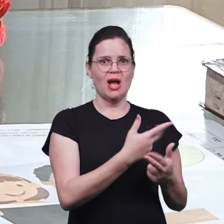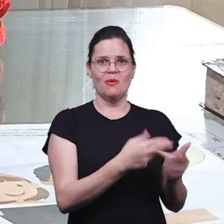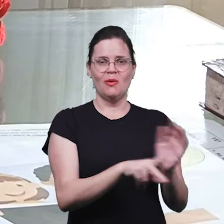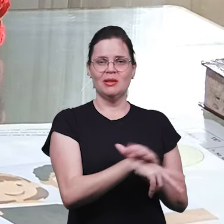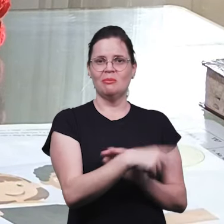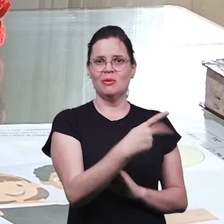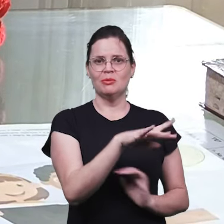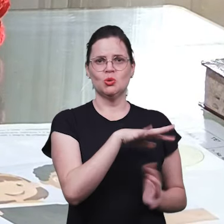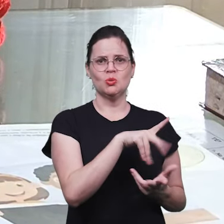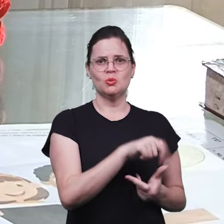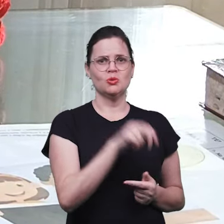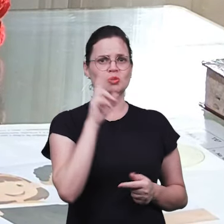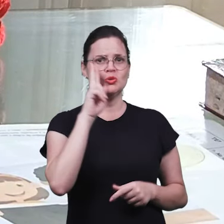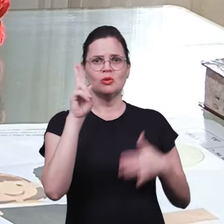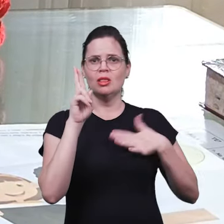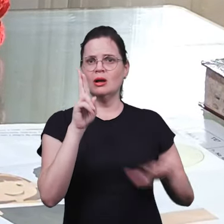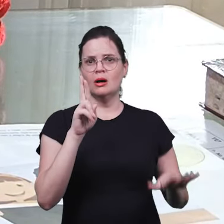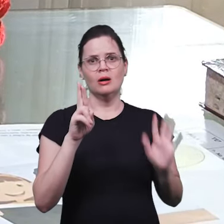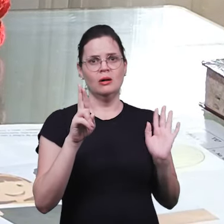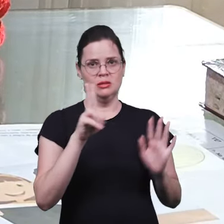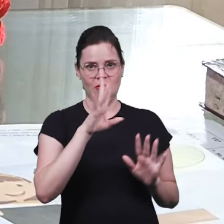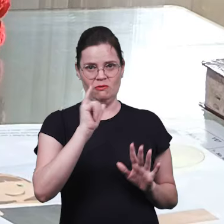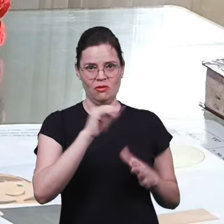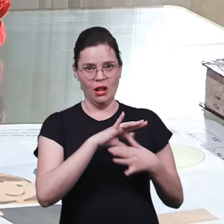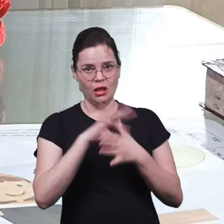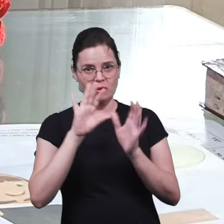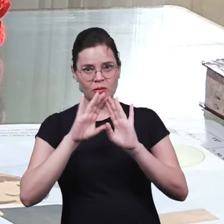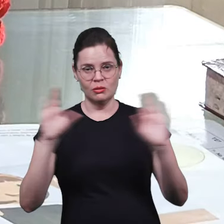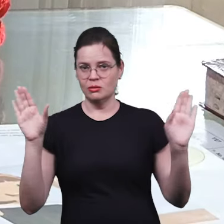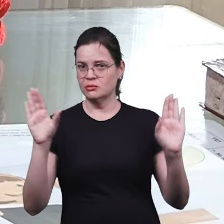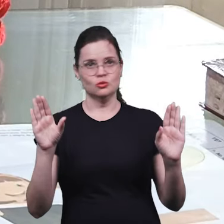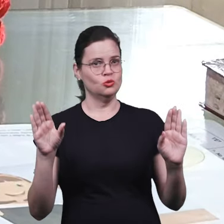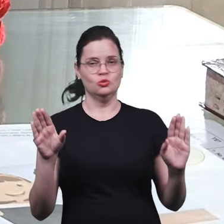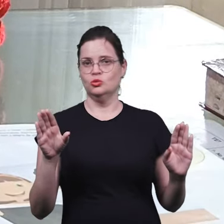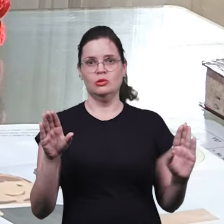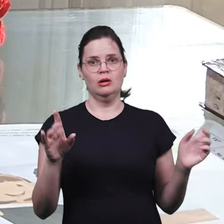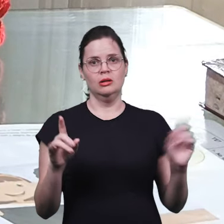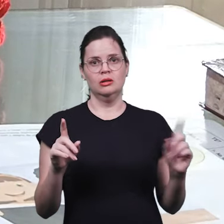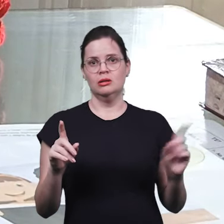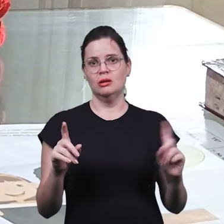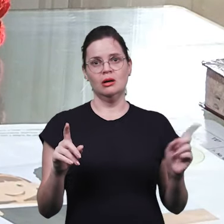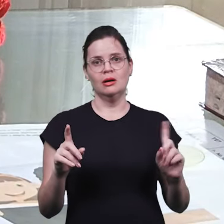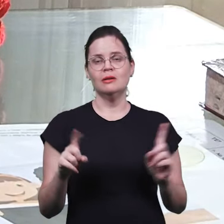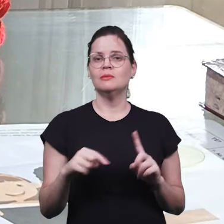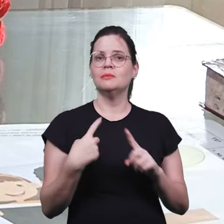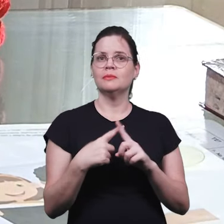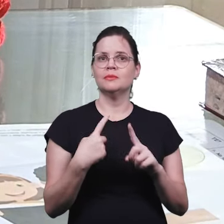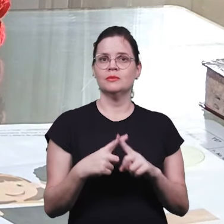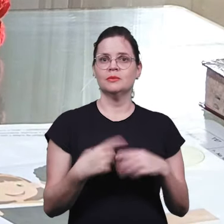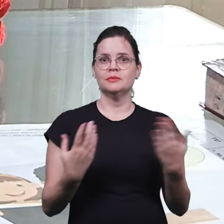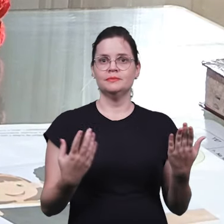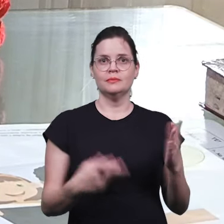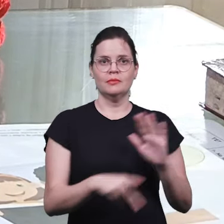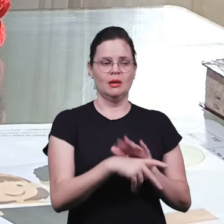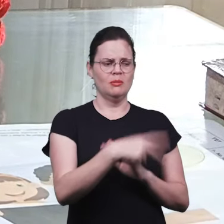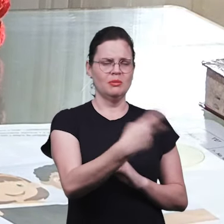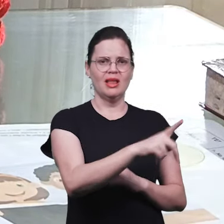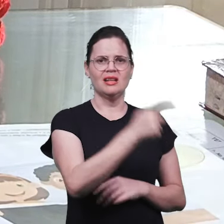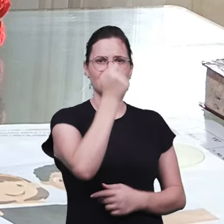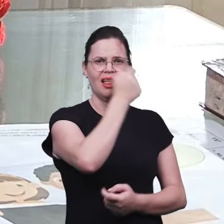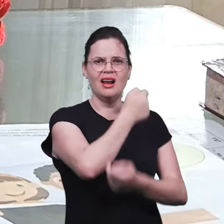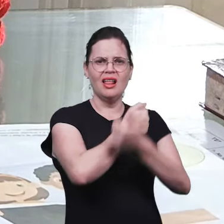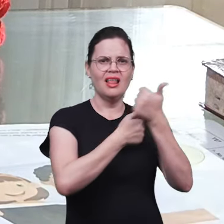agradam o Senhor, que não vai nos levar para o caminho que conduz à eternidade. É a palavra